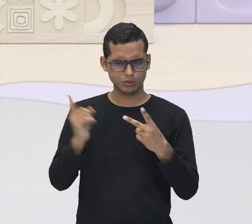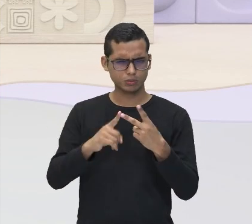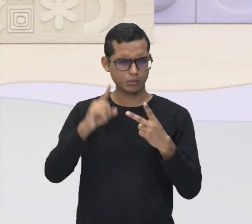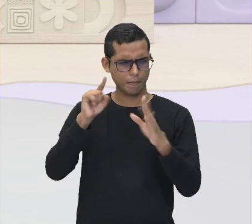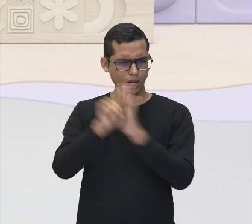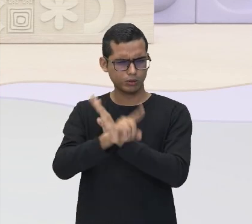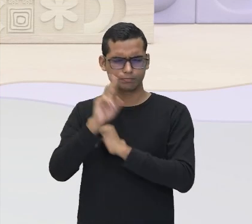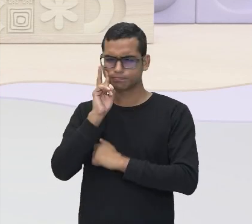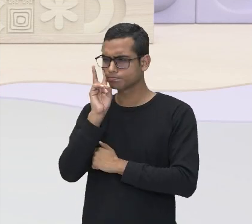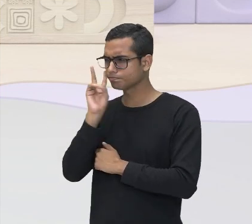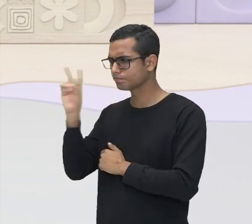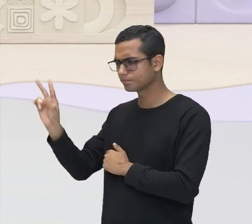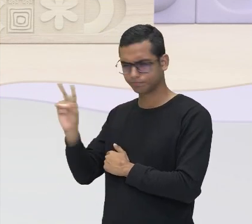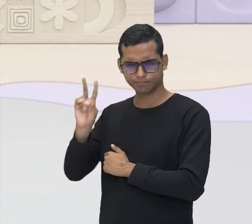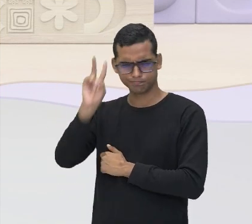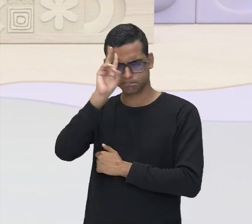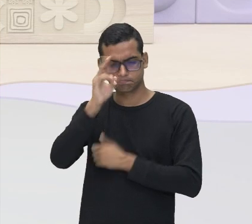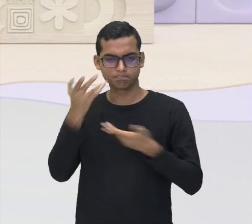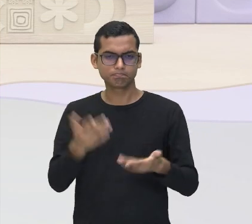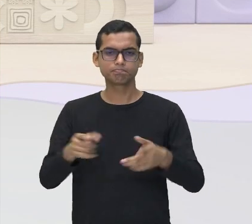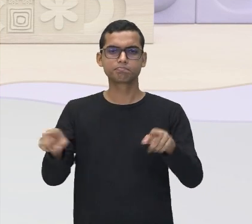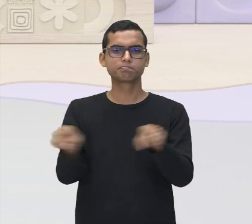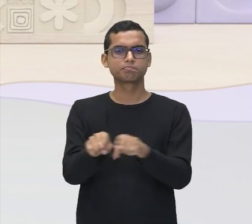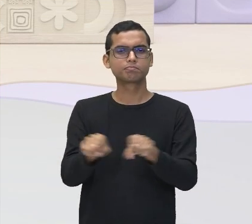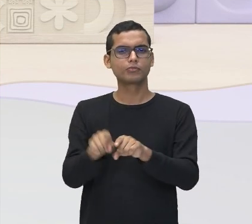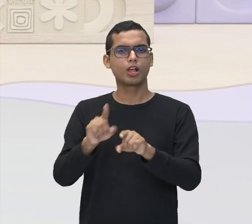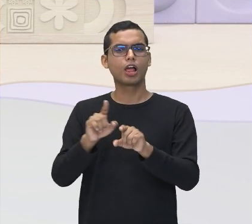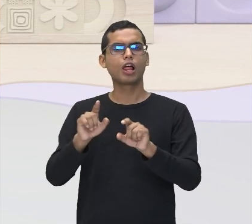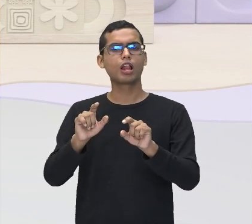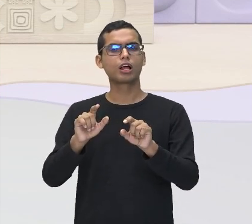humanos nesse mundo?